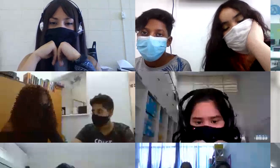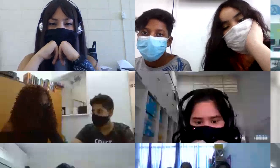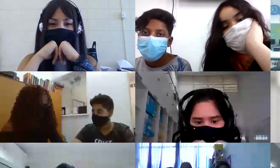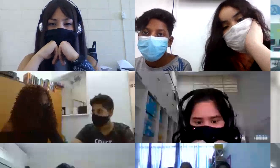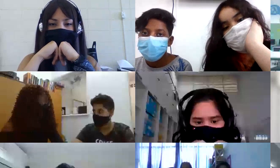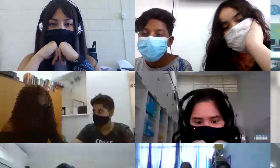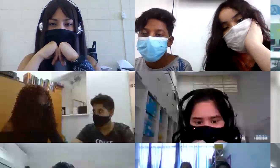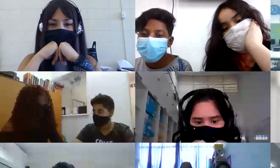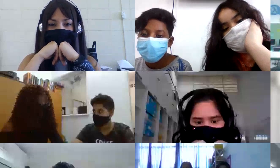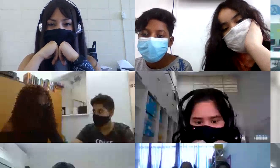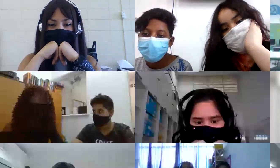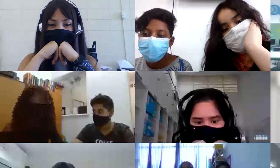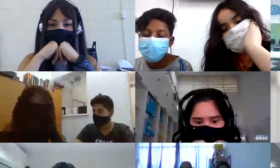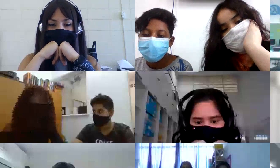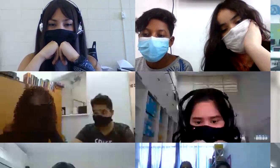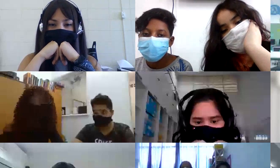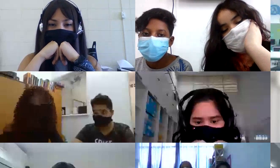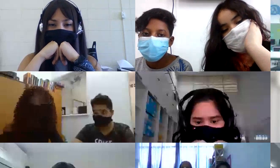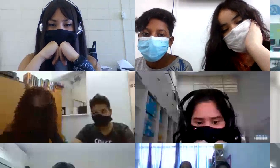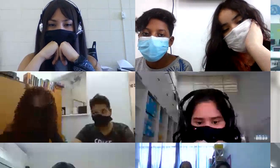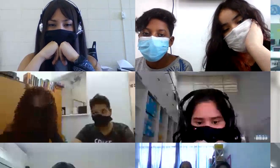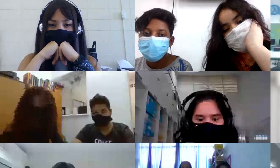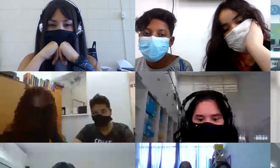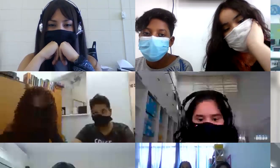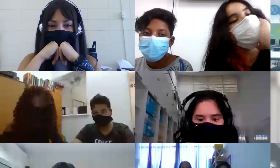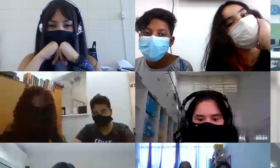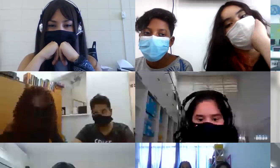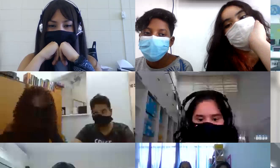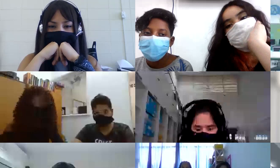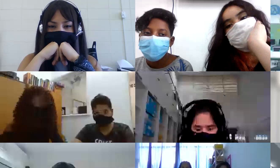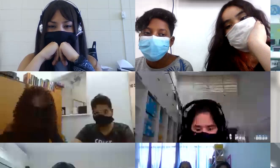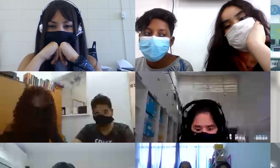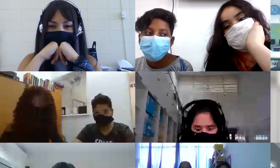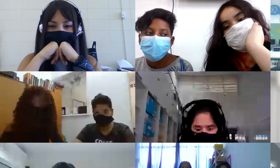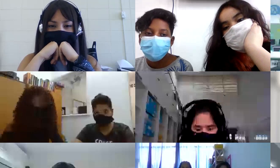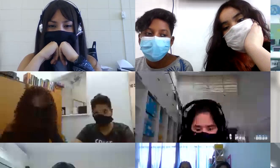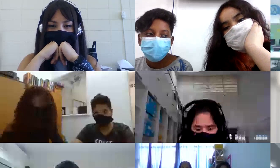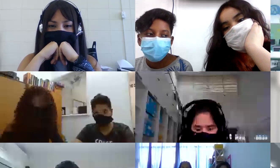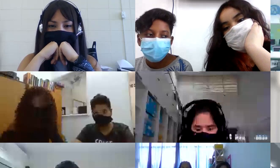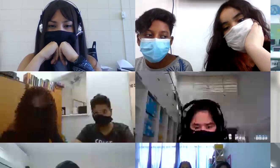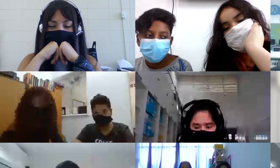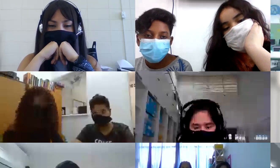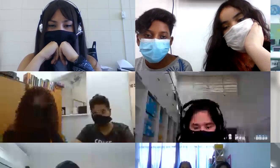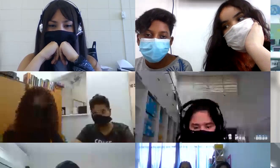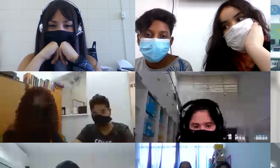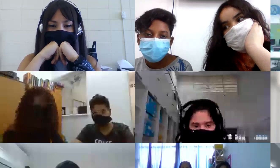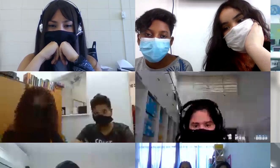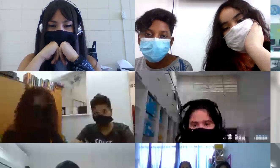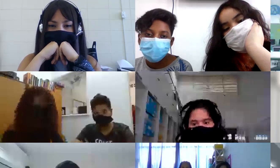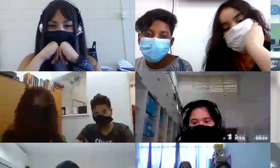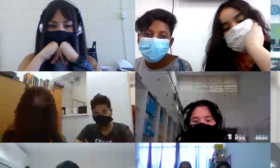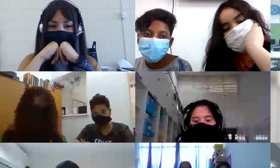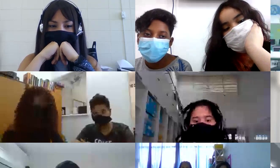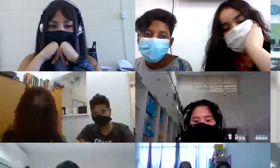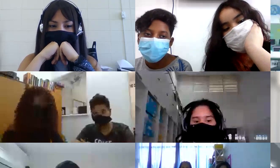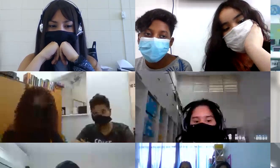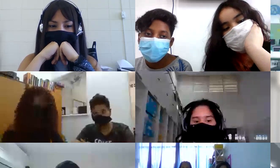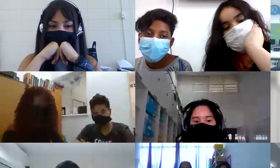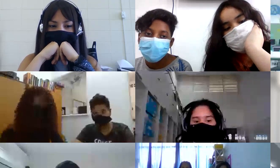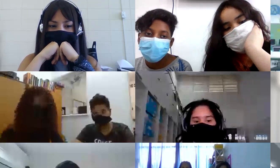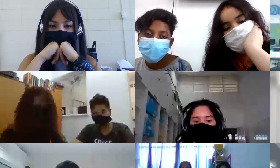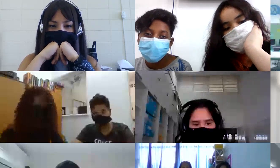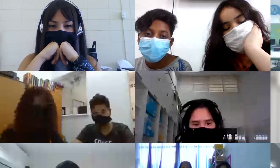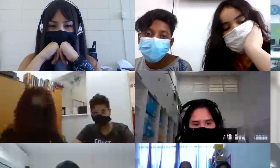divulguem isso, né? Se quiser me procurar depois lá no Instagram, quem